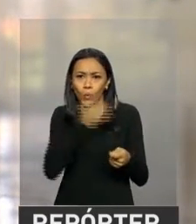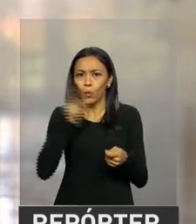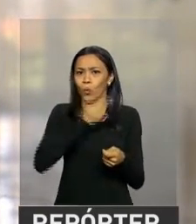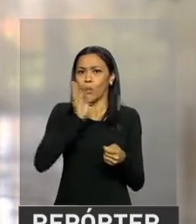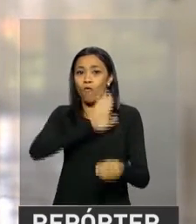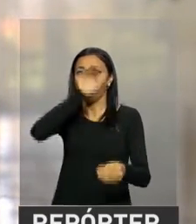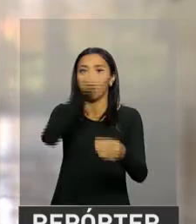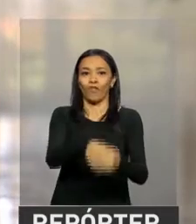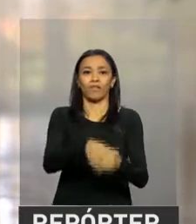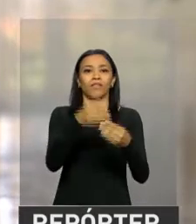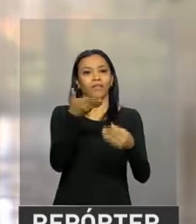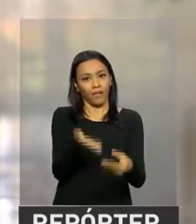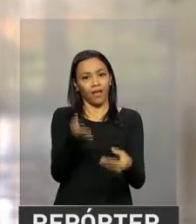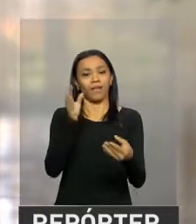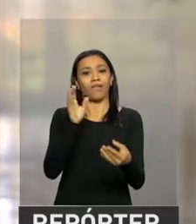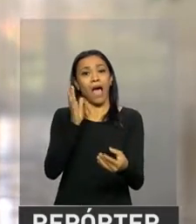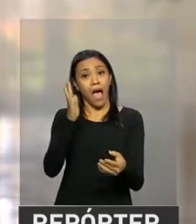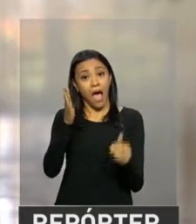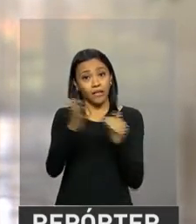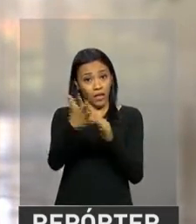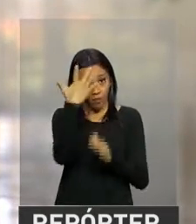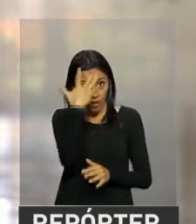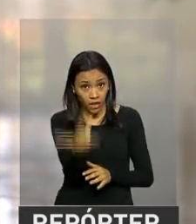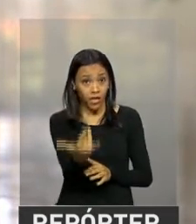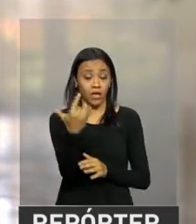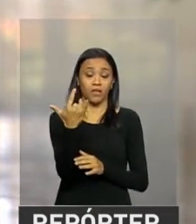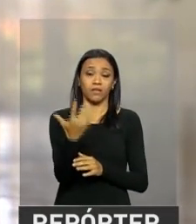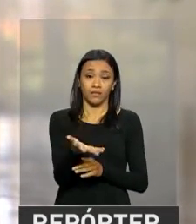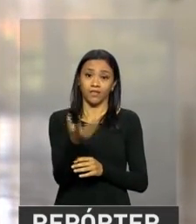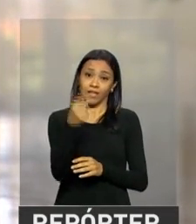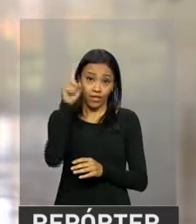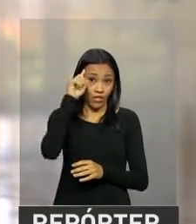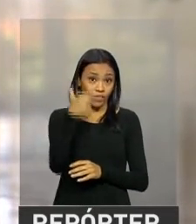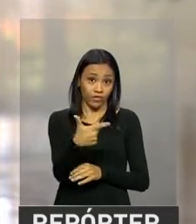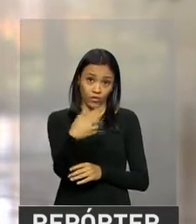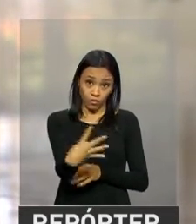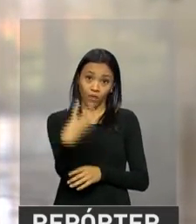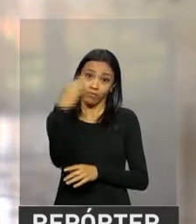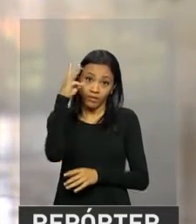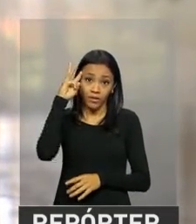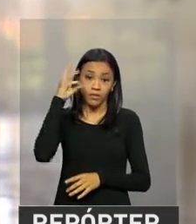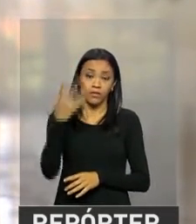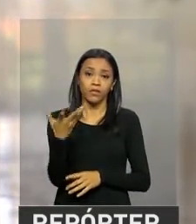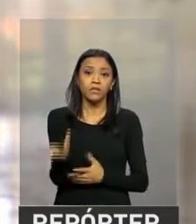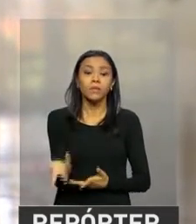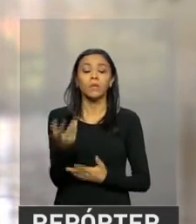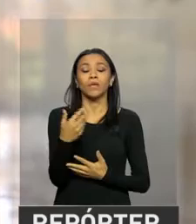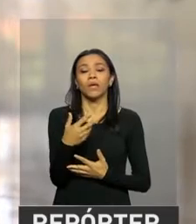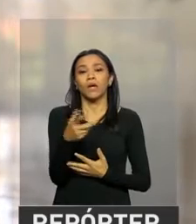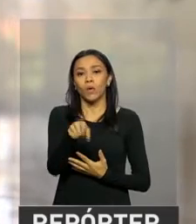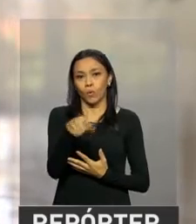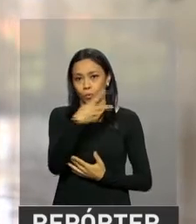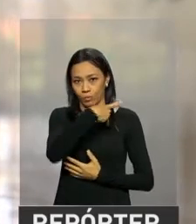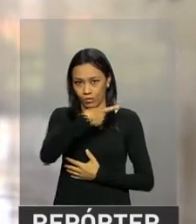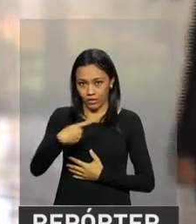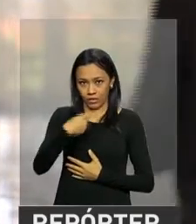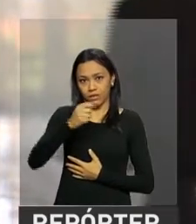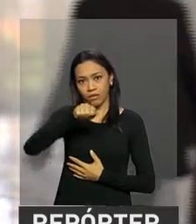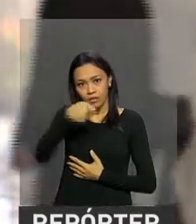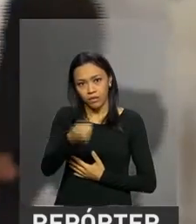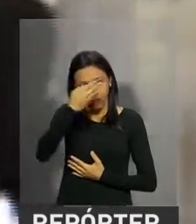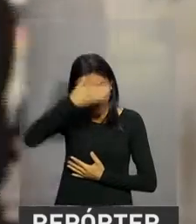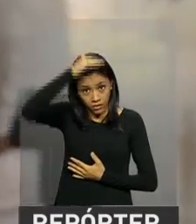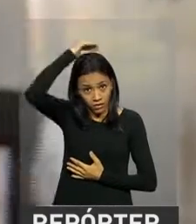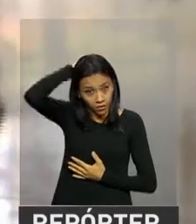fiscal de 2016 até amanhã, terça-feira, dia 24. E olha, Jaime, por enquanto o presidente interino Michel Temer segue